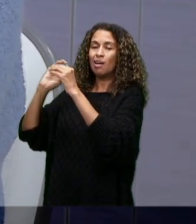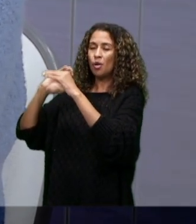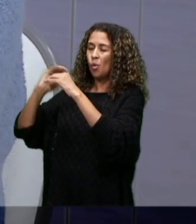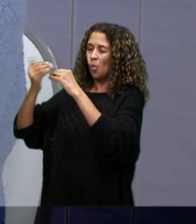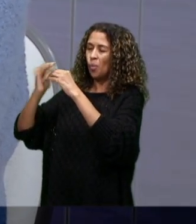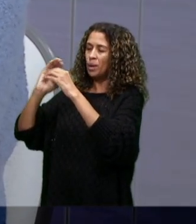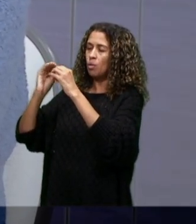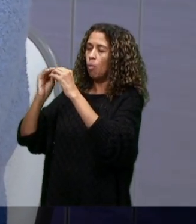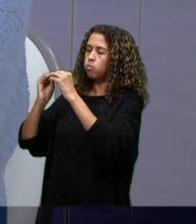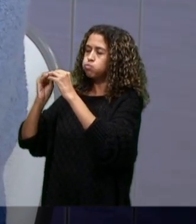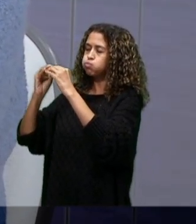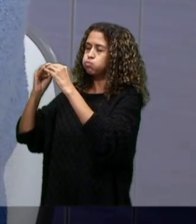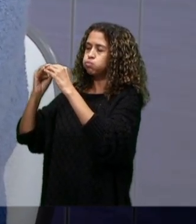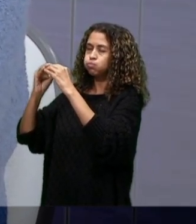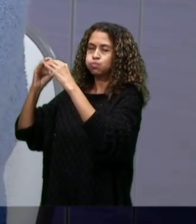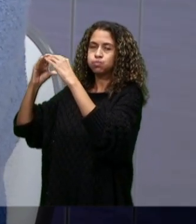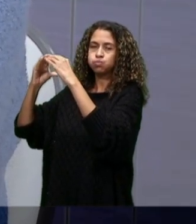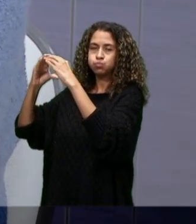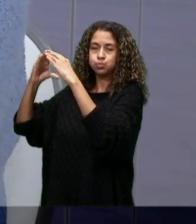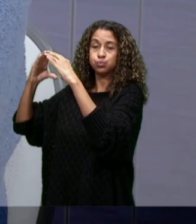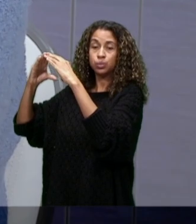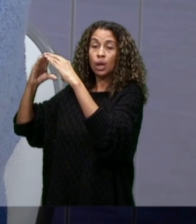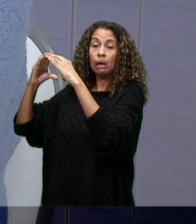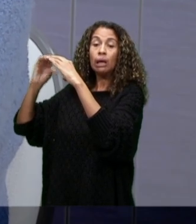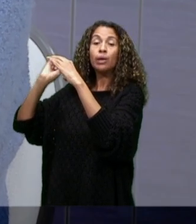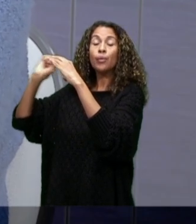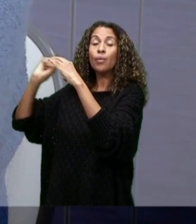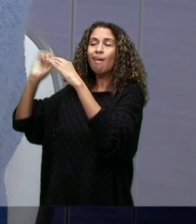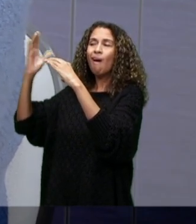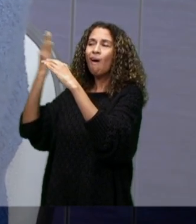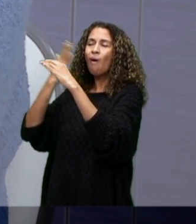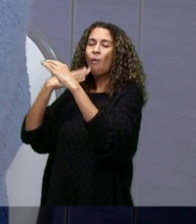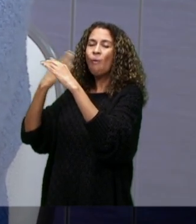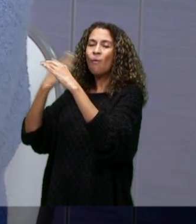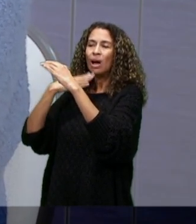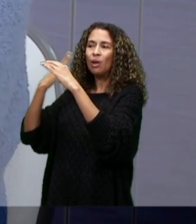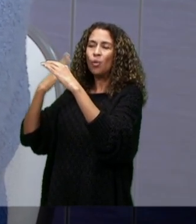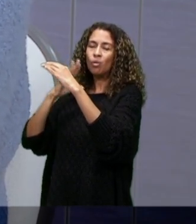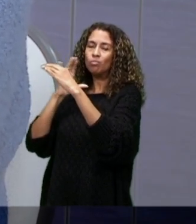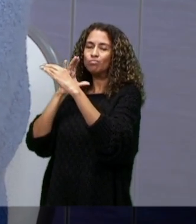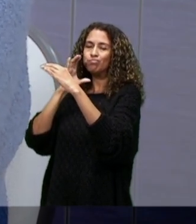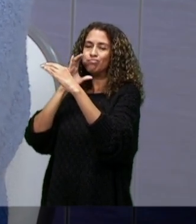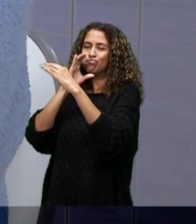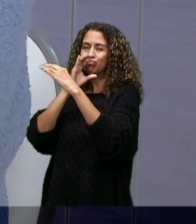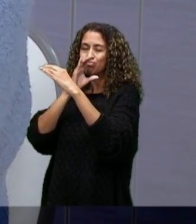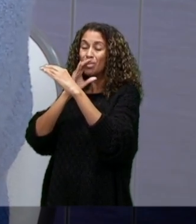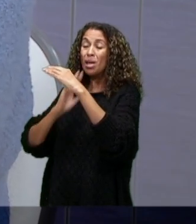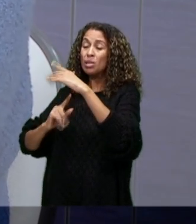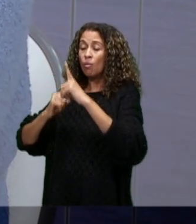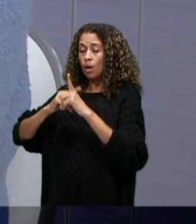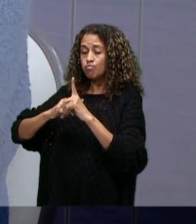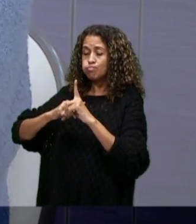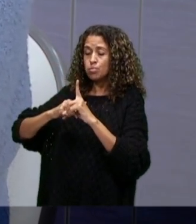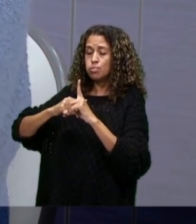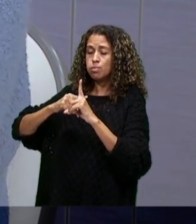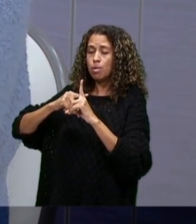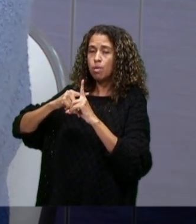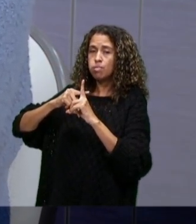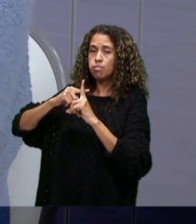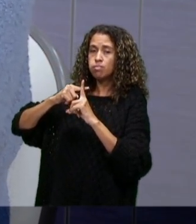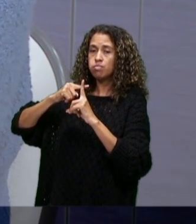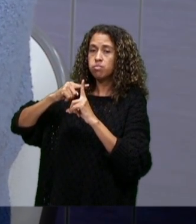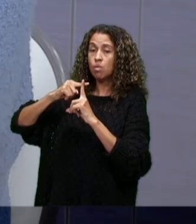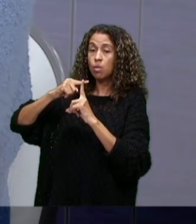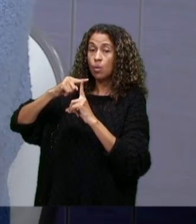E o calor acaba não saindo da atmosfera e a gente tem um aquecimento. Quando a gente fala nas taxas de aquecimento do planeta,